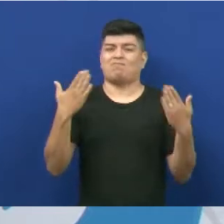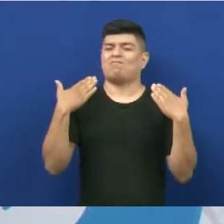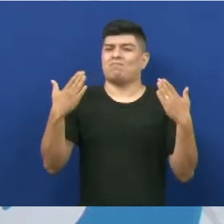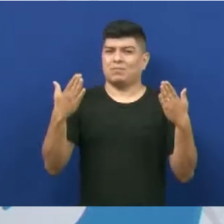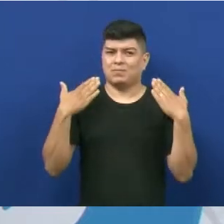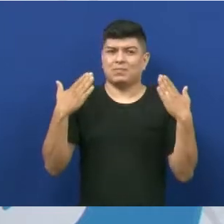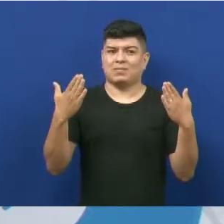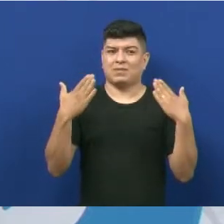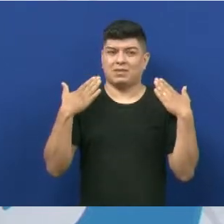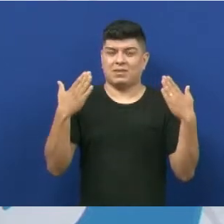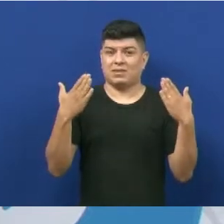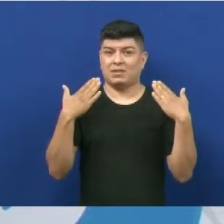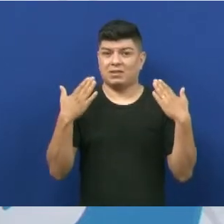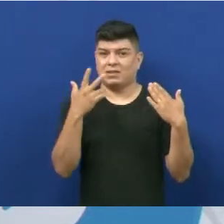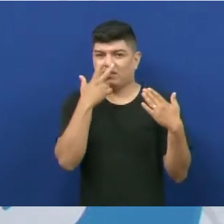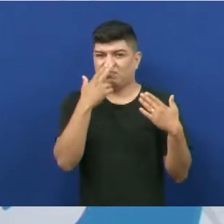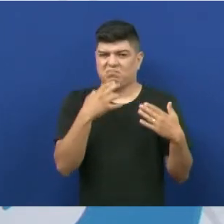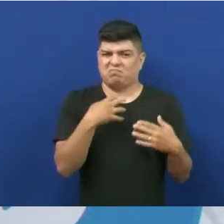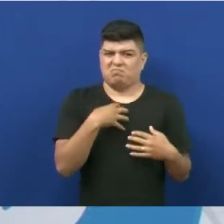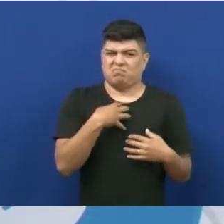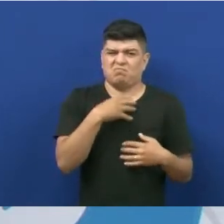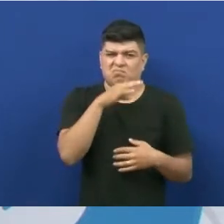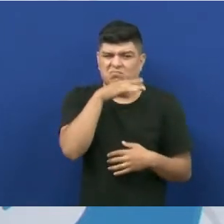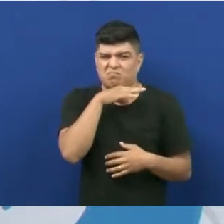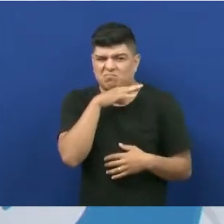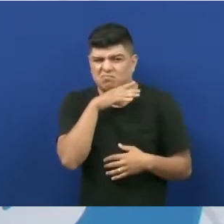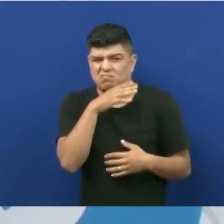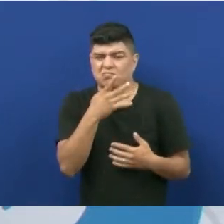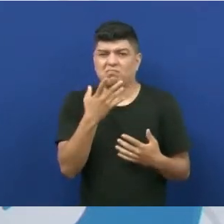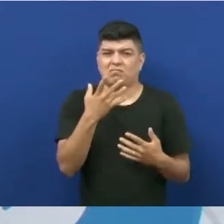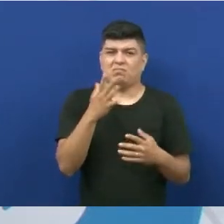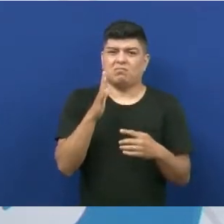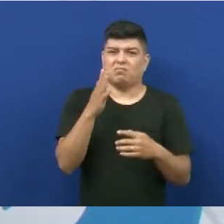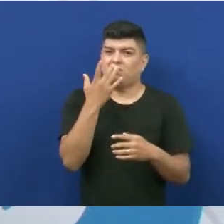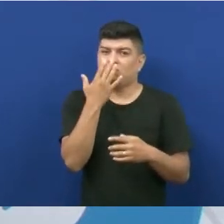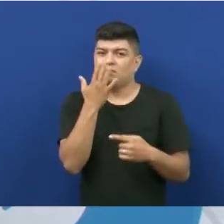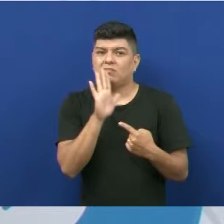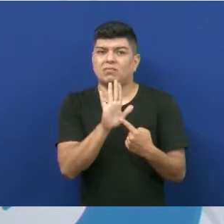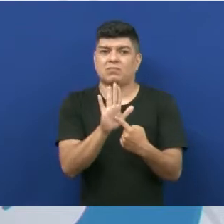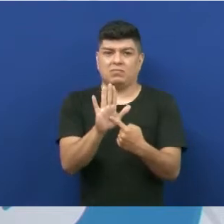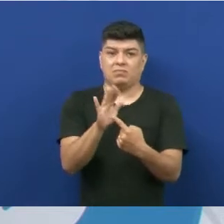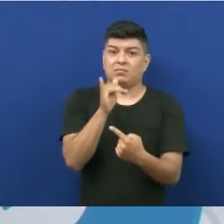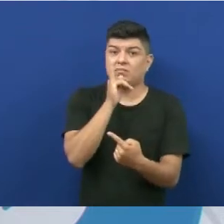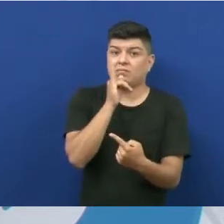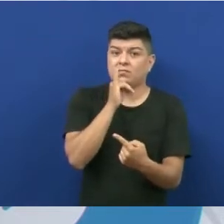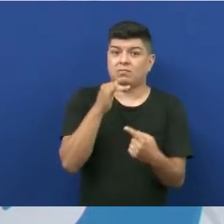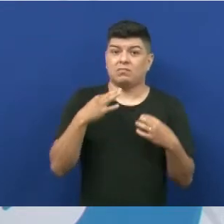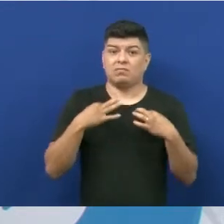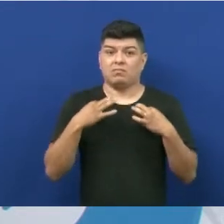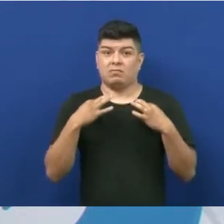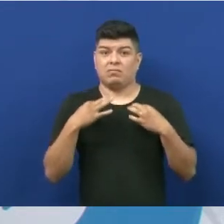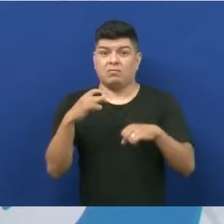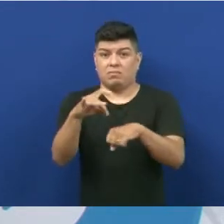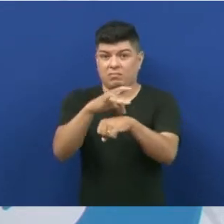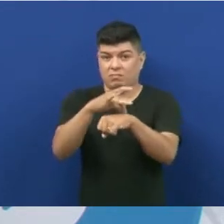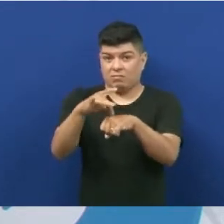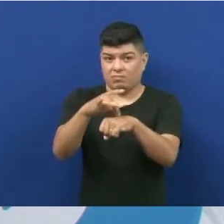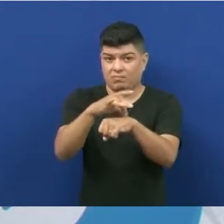né? Você vai sentir um desconforto dependendo da cor que essa blusa apresentar. Por exemplo, se for uma blusa com cor